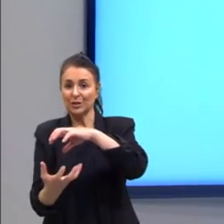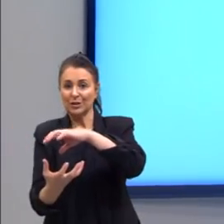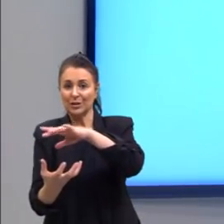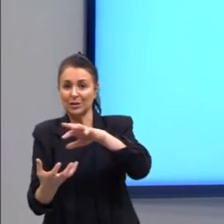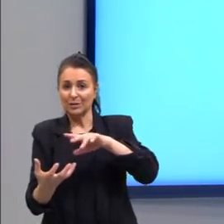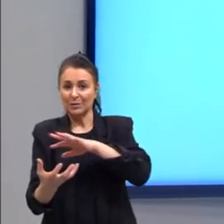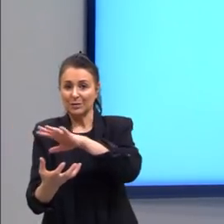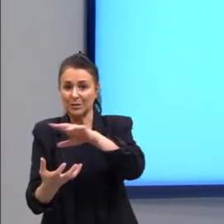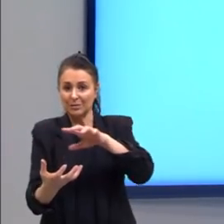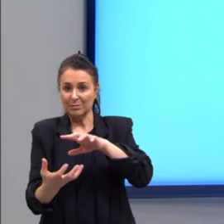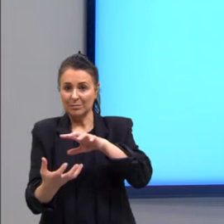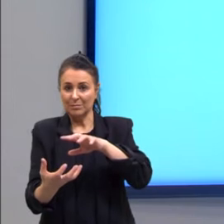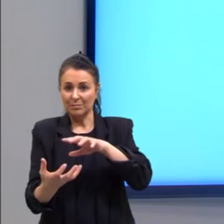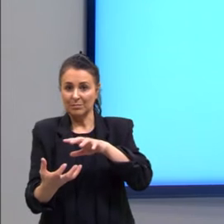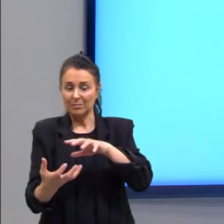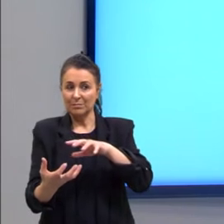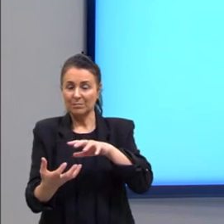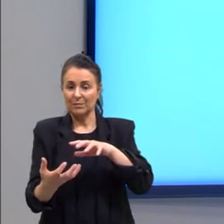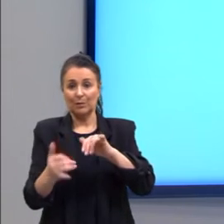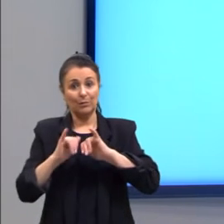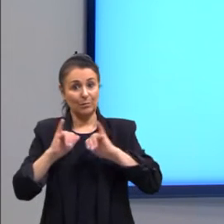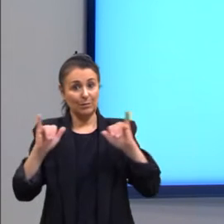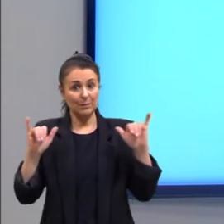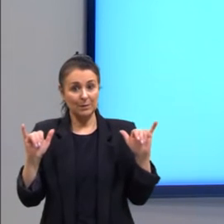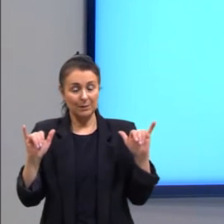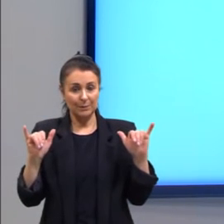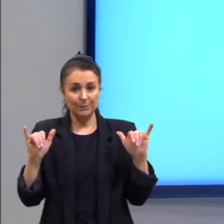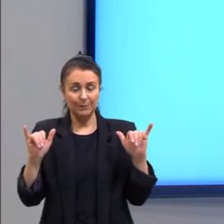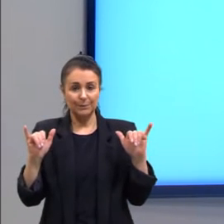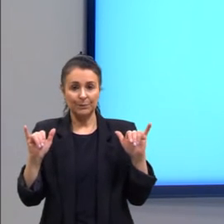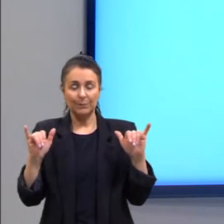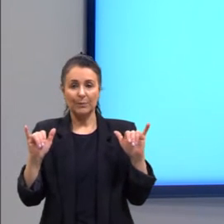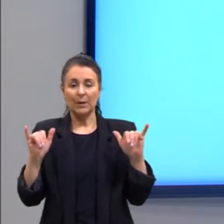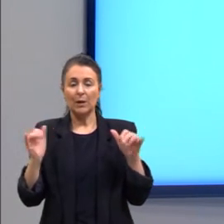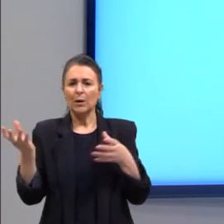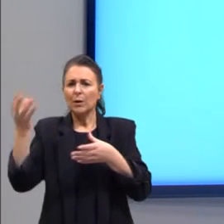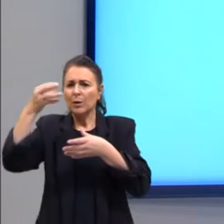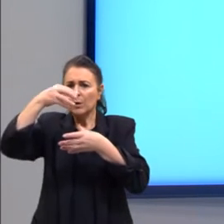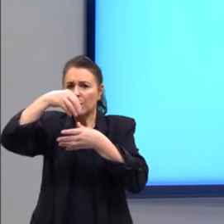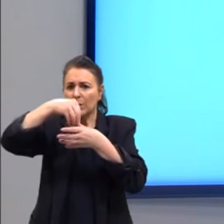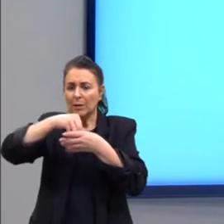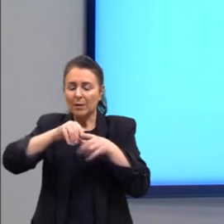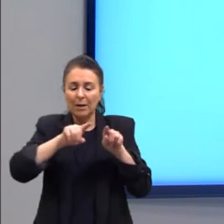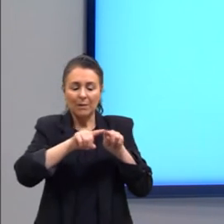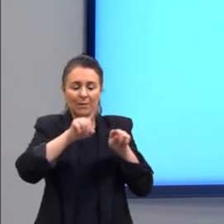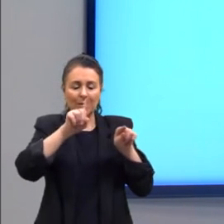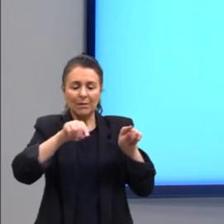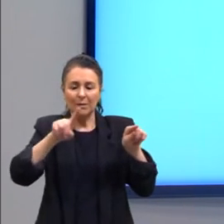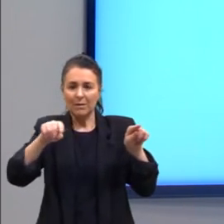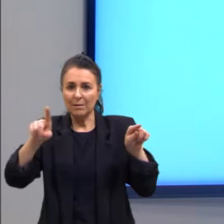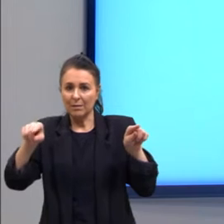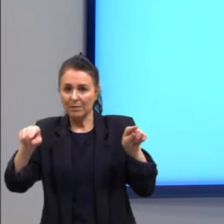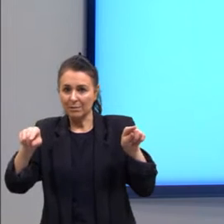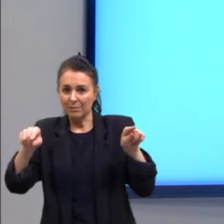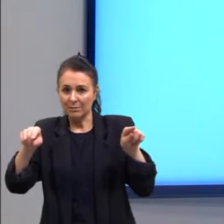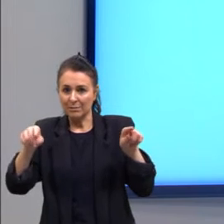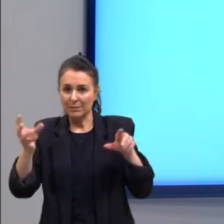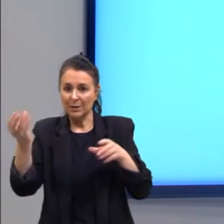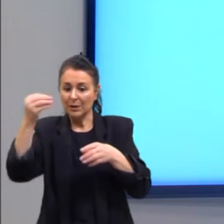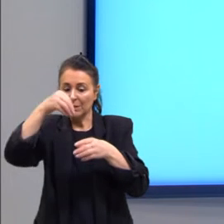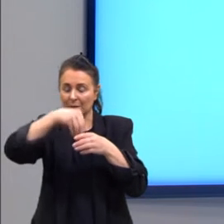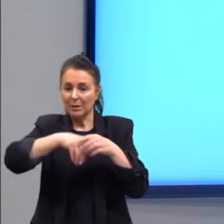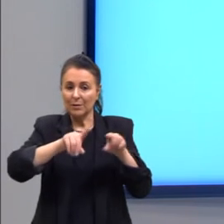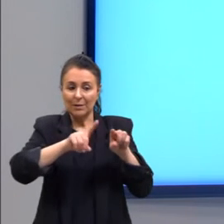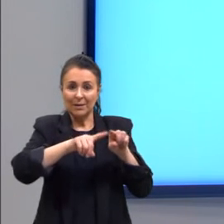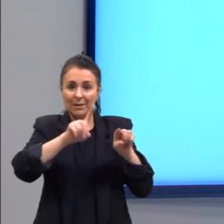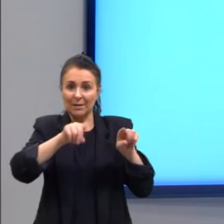e até aqui foi informação com o incremento da variabilidade Ó presta atenção na